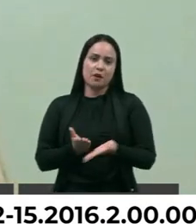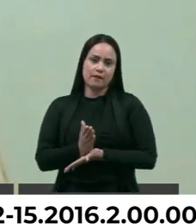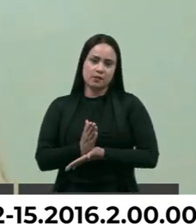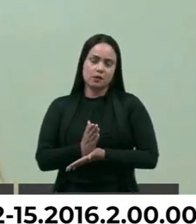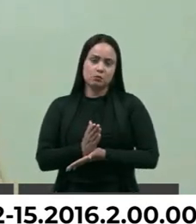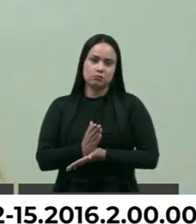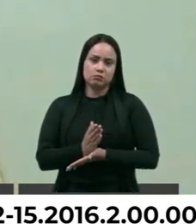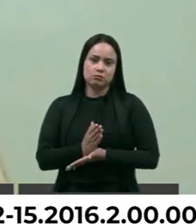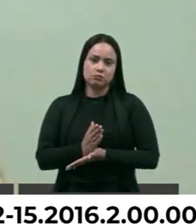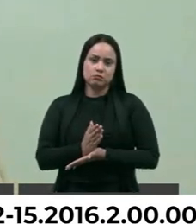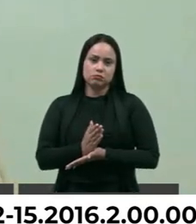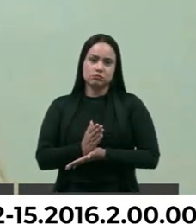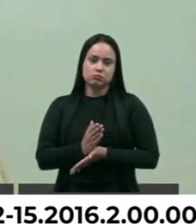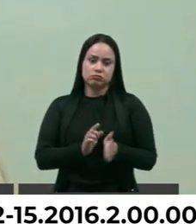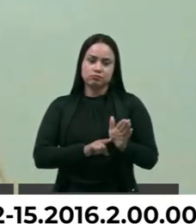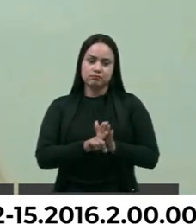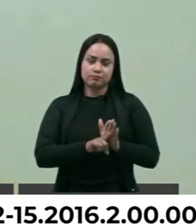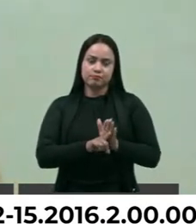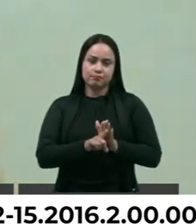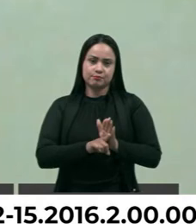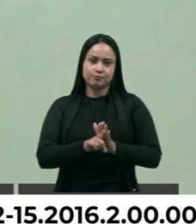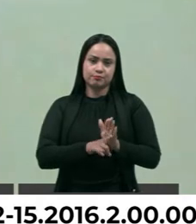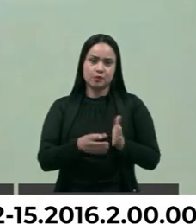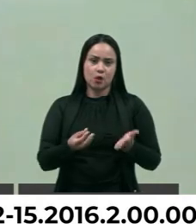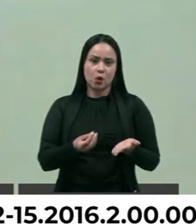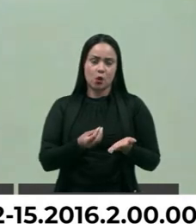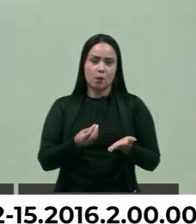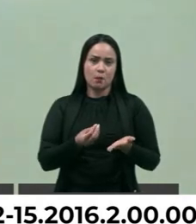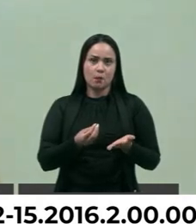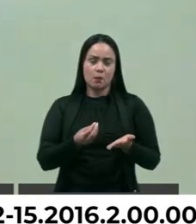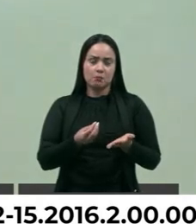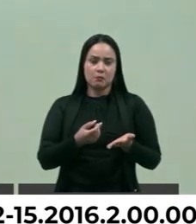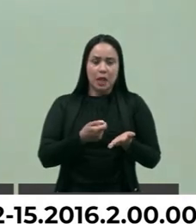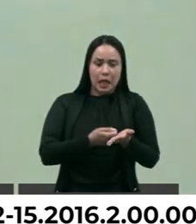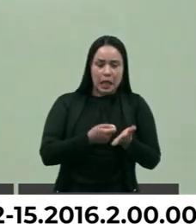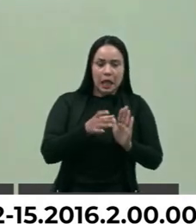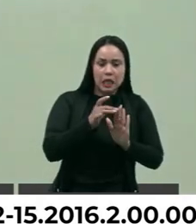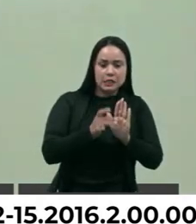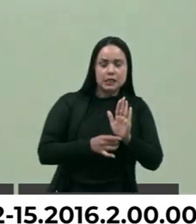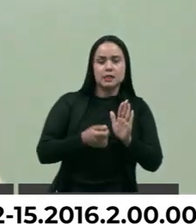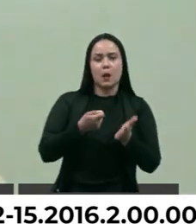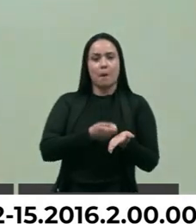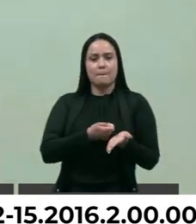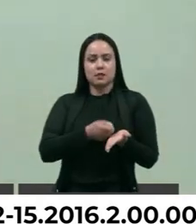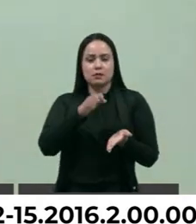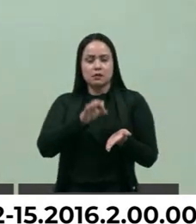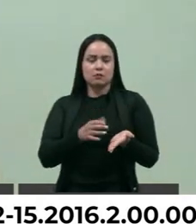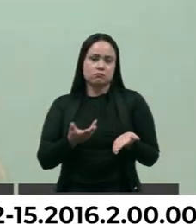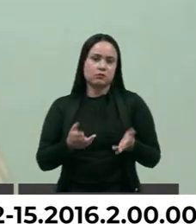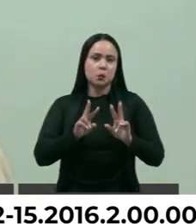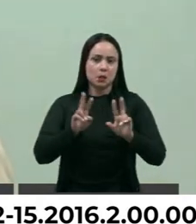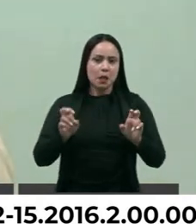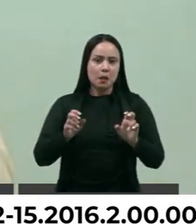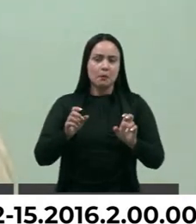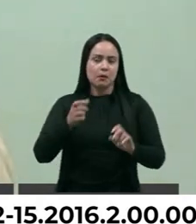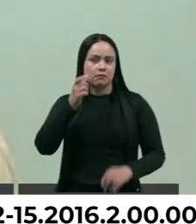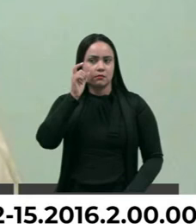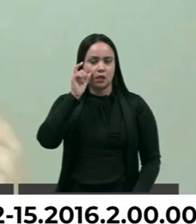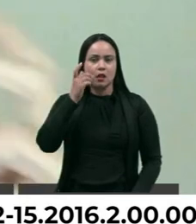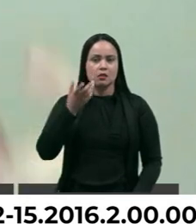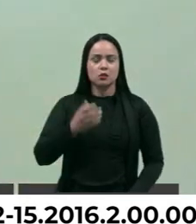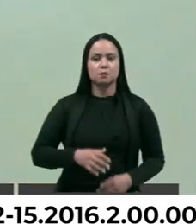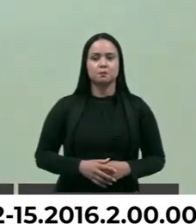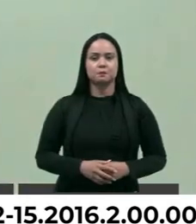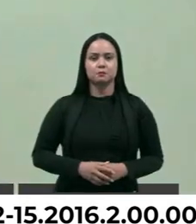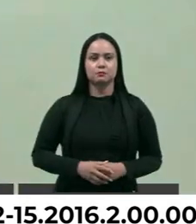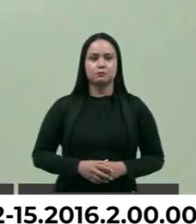em exame de proficiência como requisito a ser cumprido. Essa é uma questão bastante interessante.